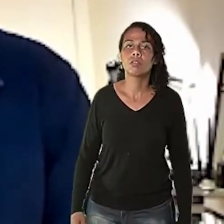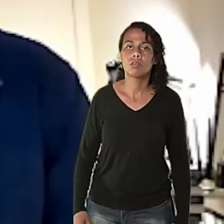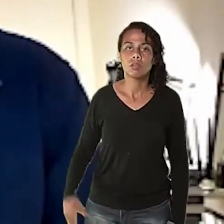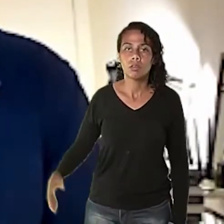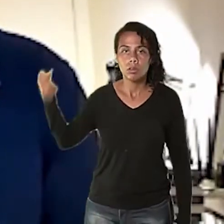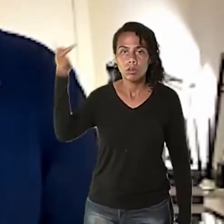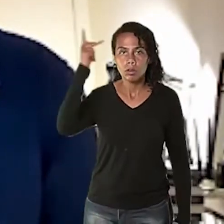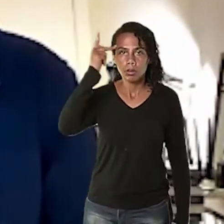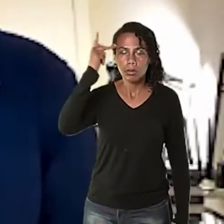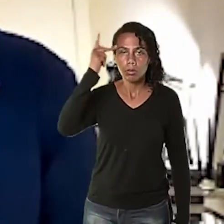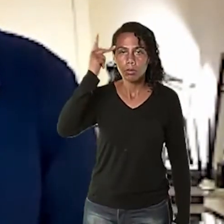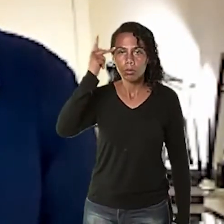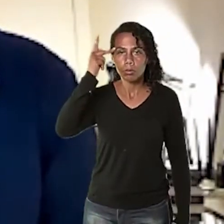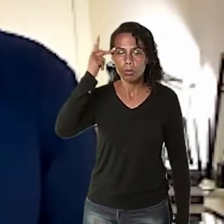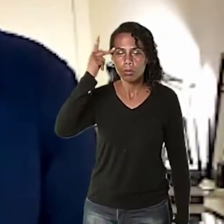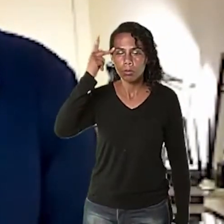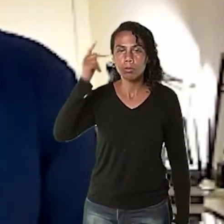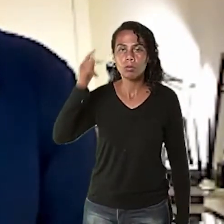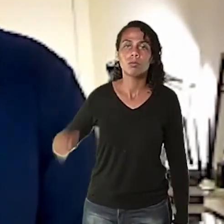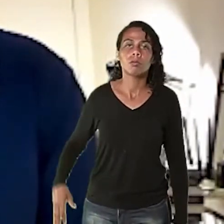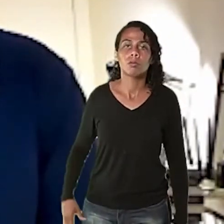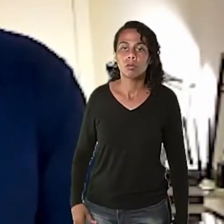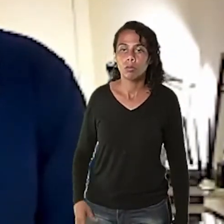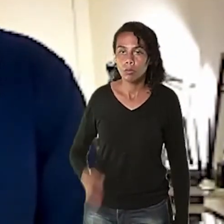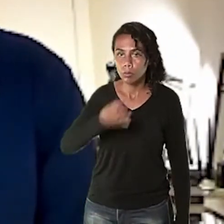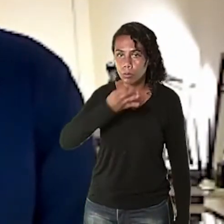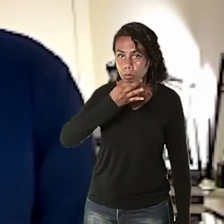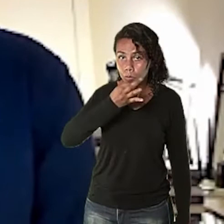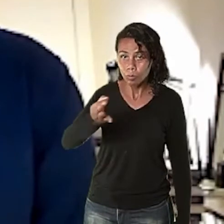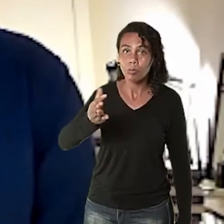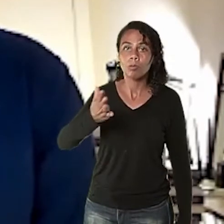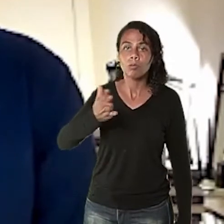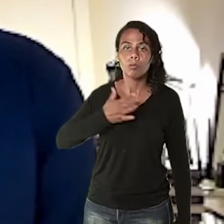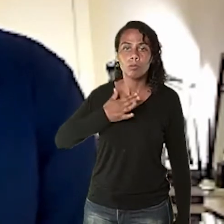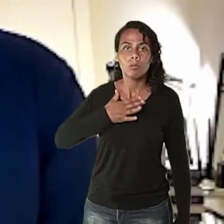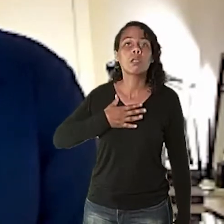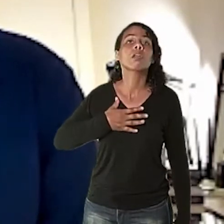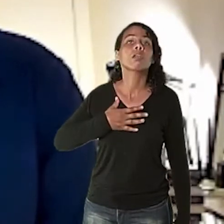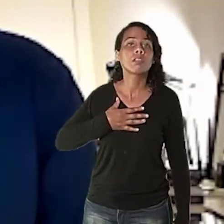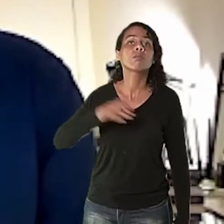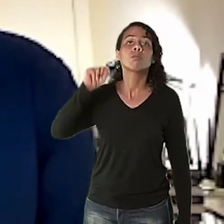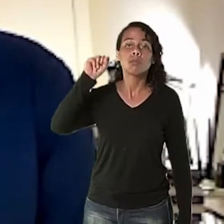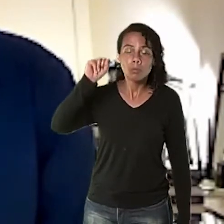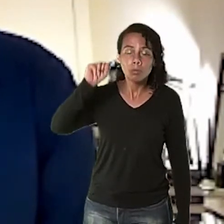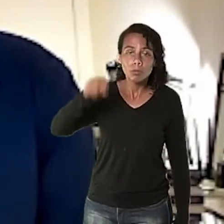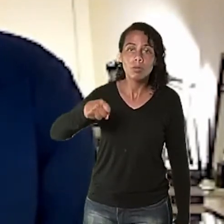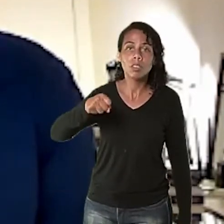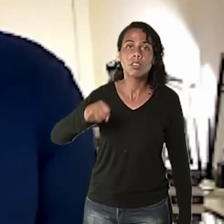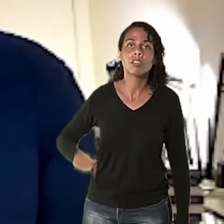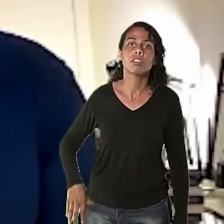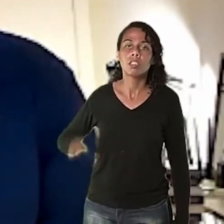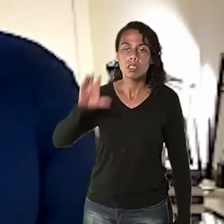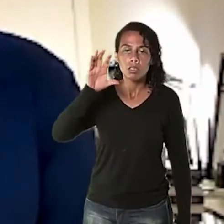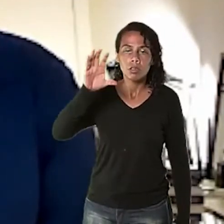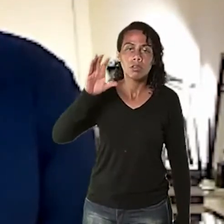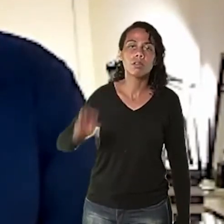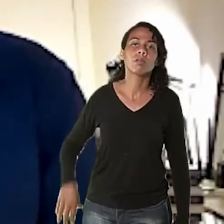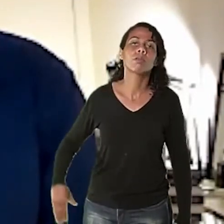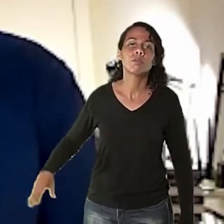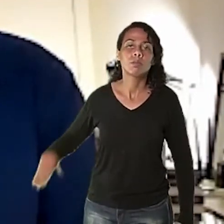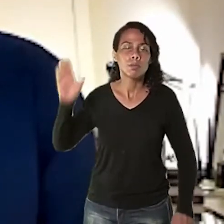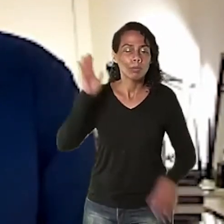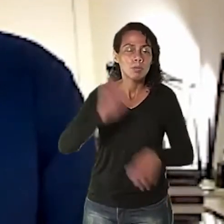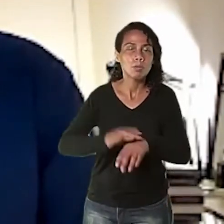de amor, por causa da cena literária. Não vim aqui por isso. Eu